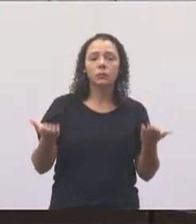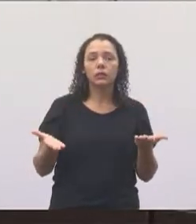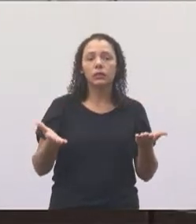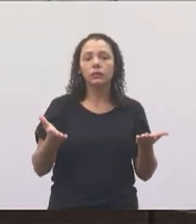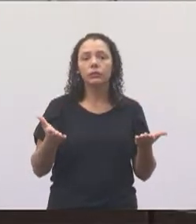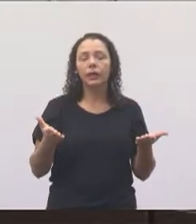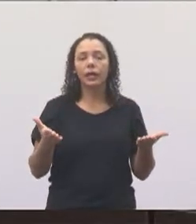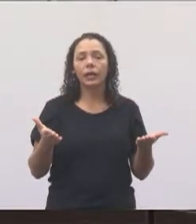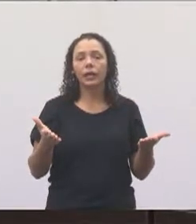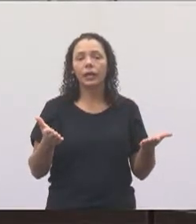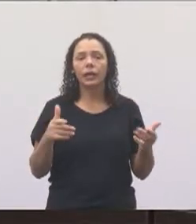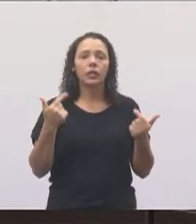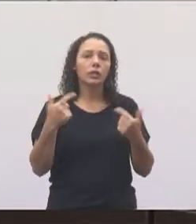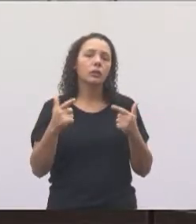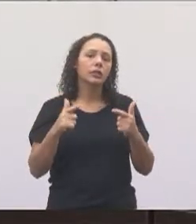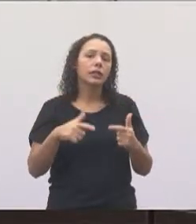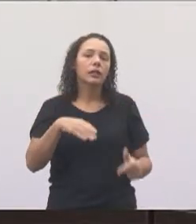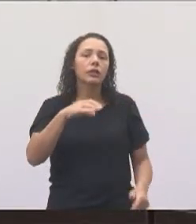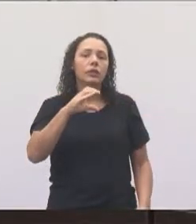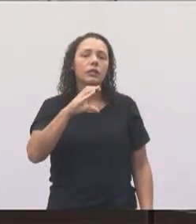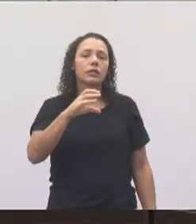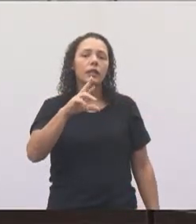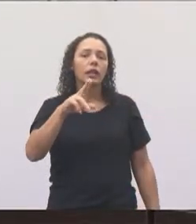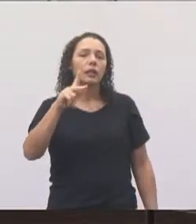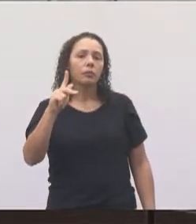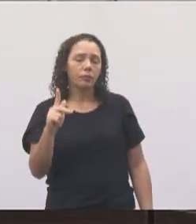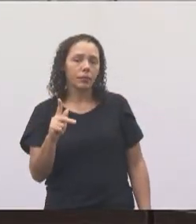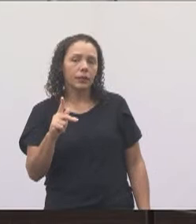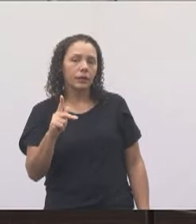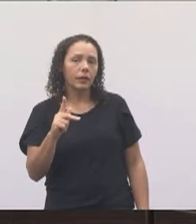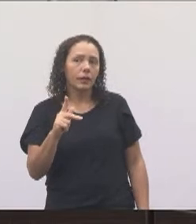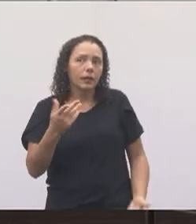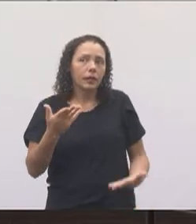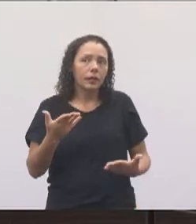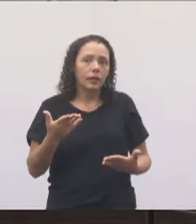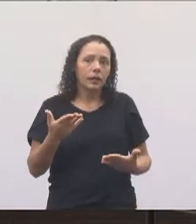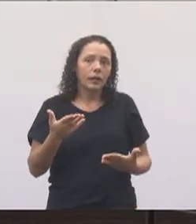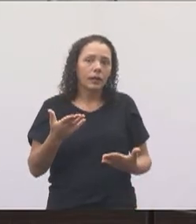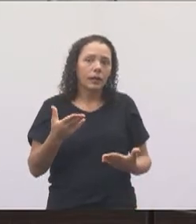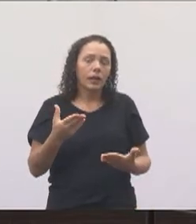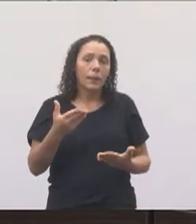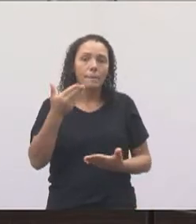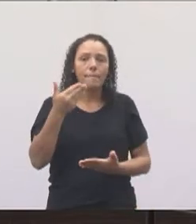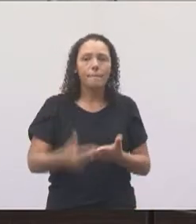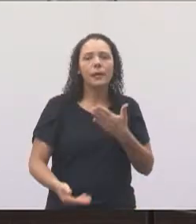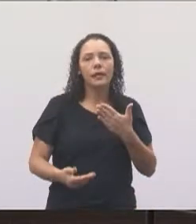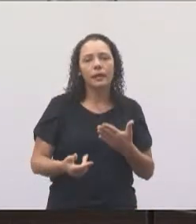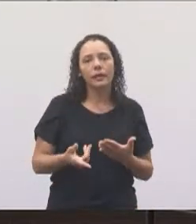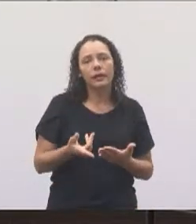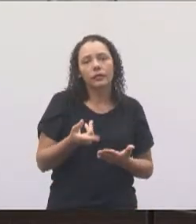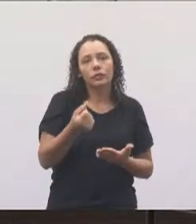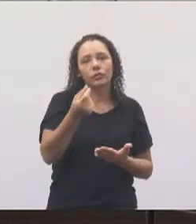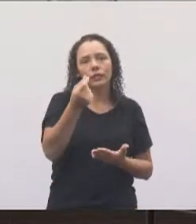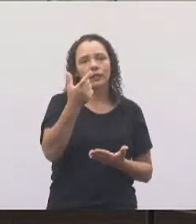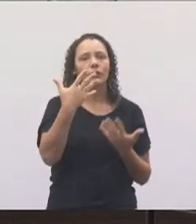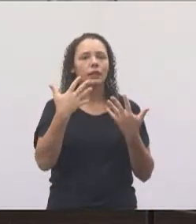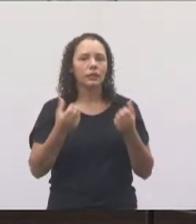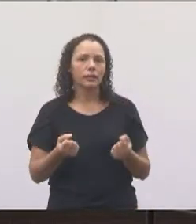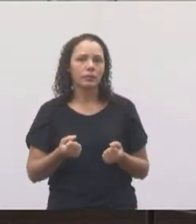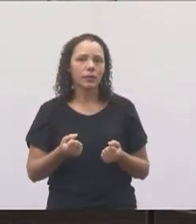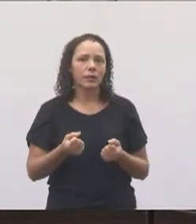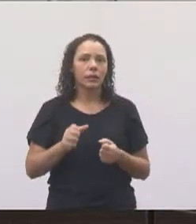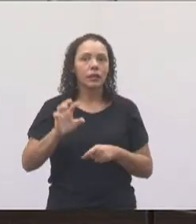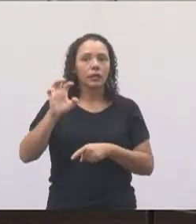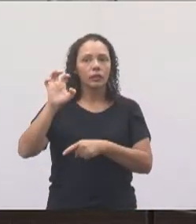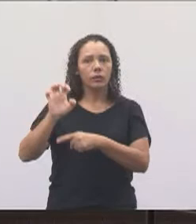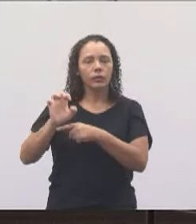gente não tem o CRP que a gente fala, a gente deixa de receber subvenção. Os repasses do Estado